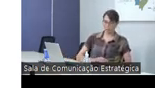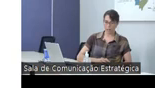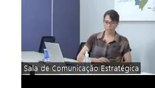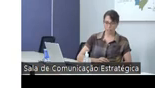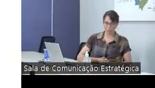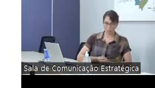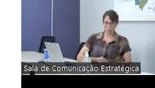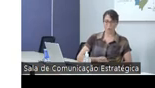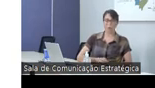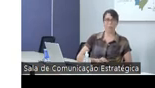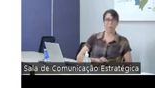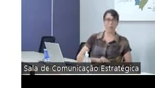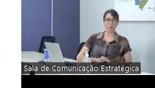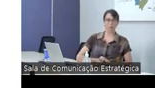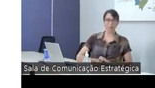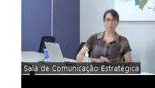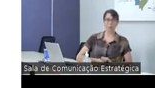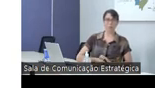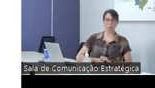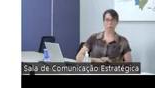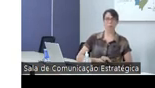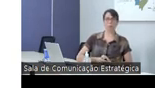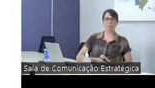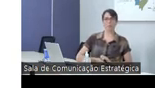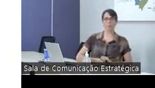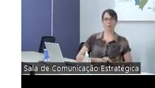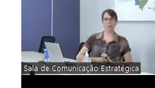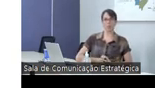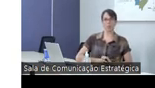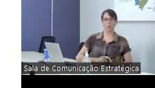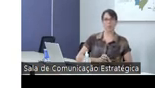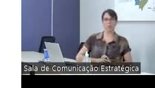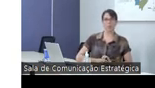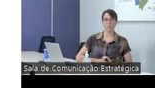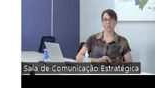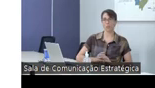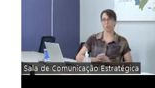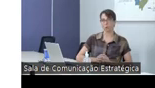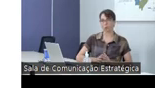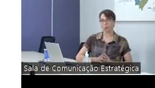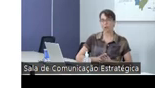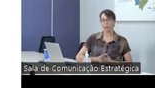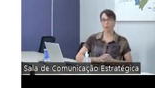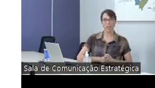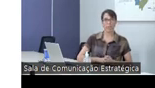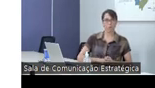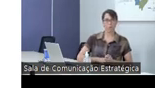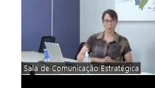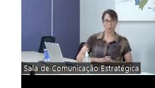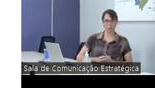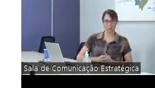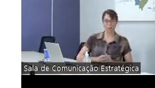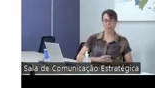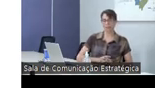hoje recentemente o departamento de doenças crônicas e infecções sexualmente transmissíveis Chamou as